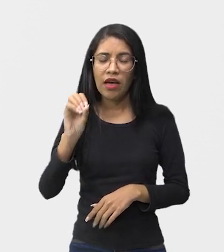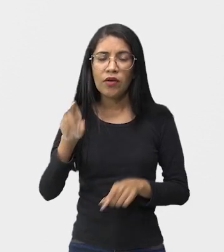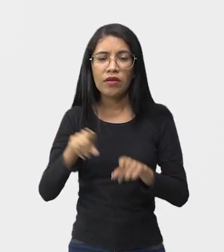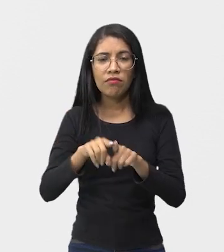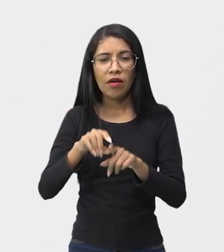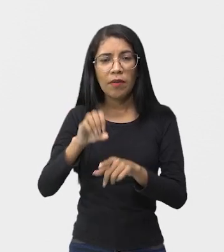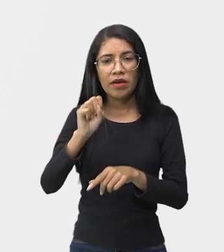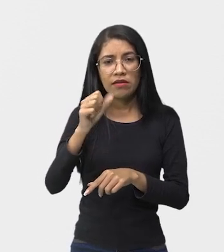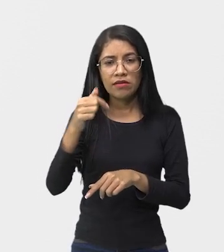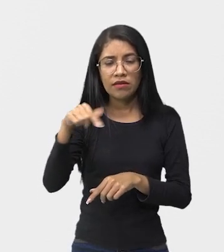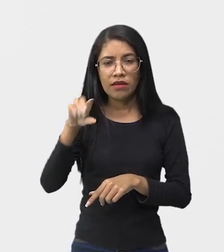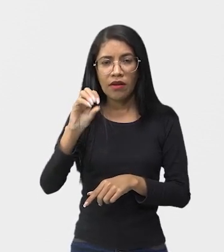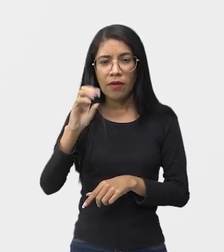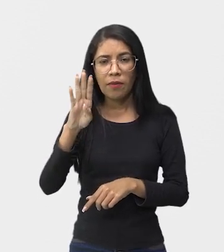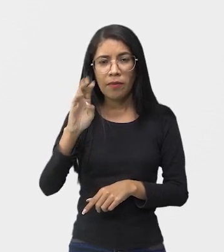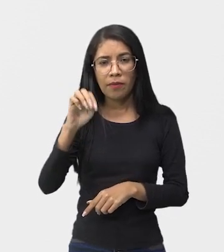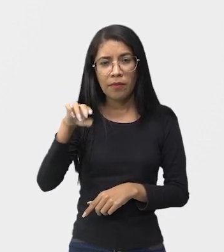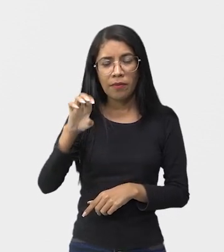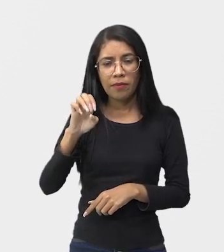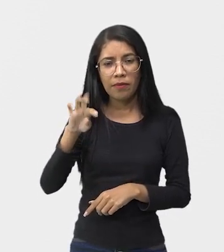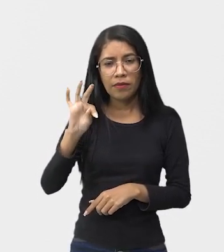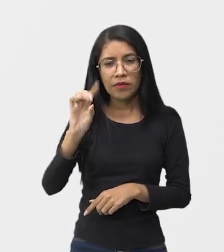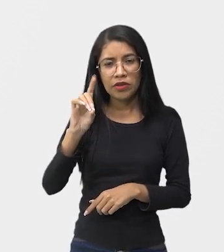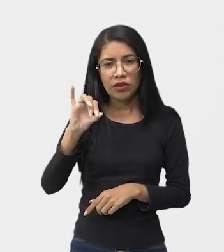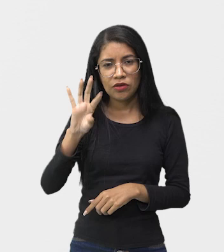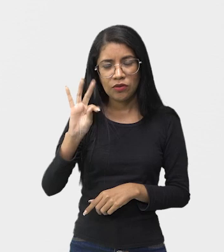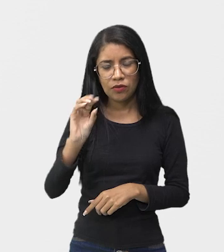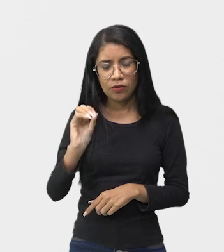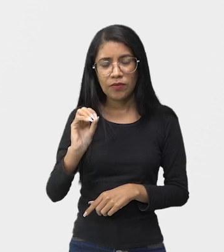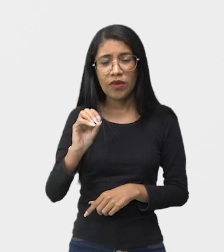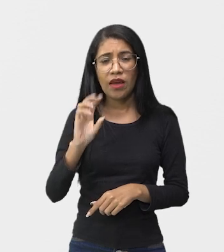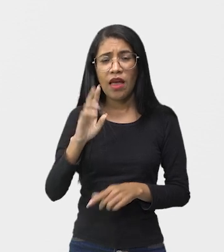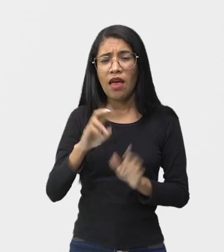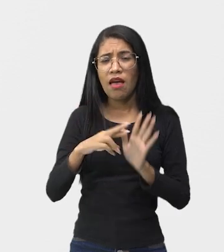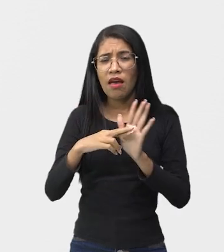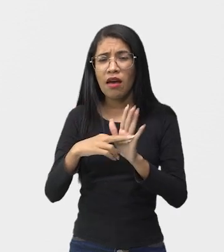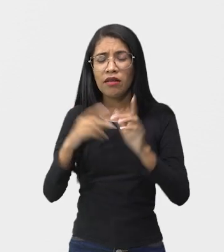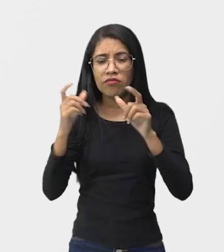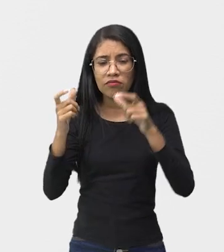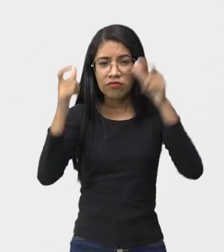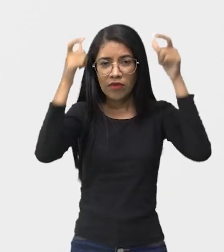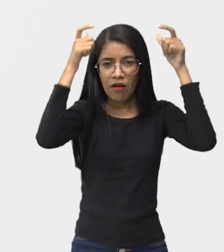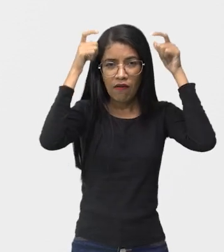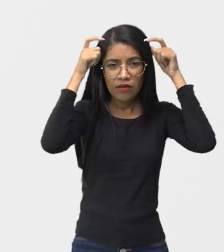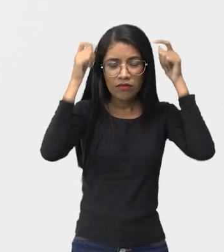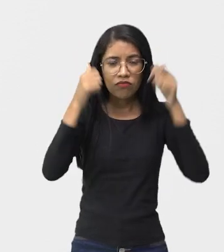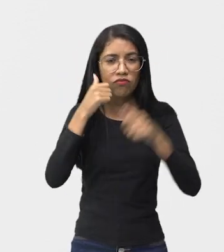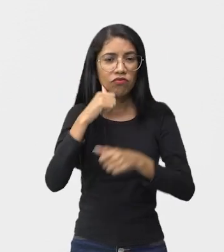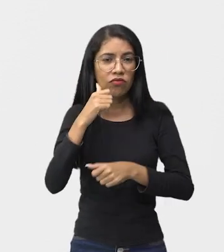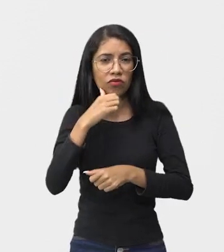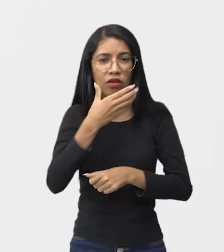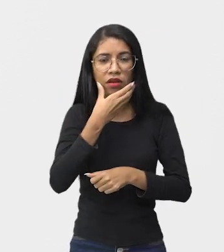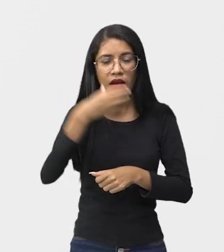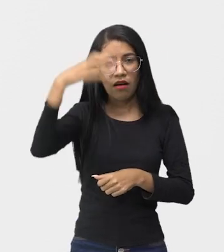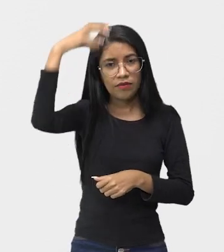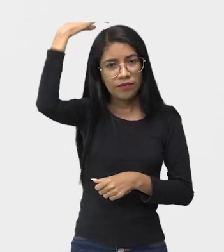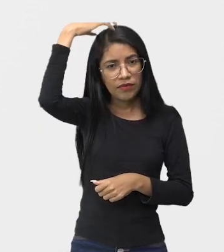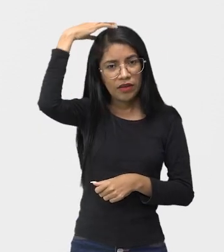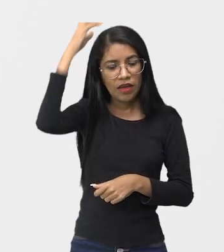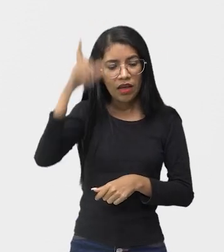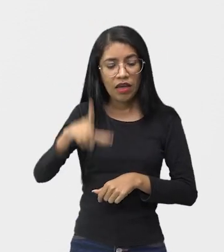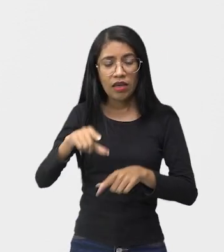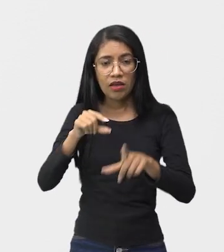Benedito. Continuando, a Congada é a representação da coroação do rei e da rainha, eleito